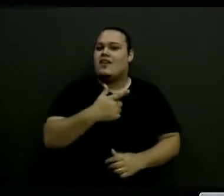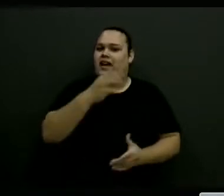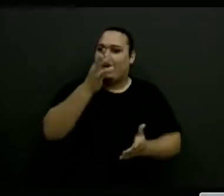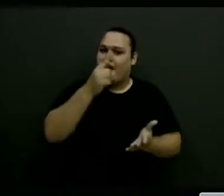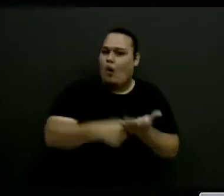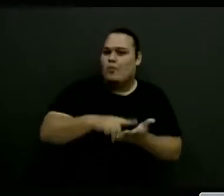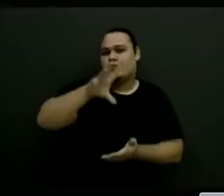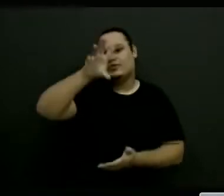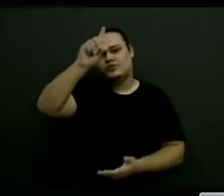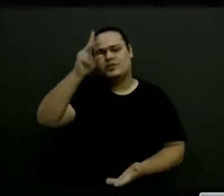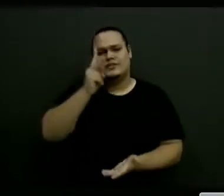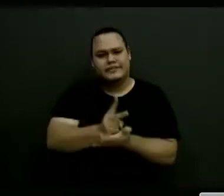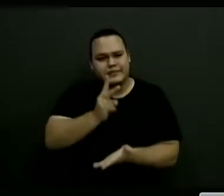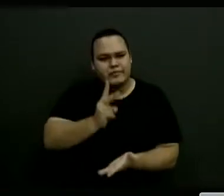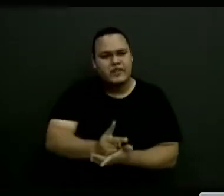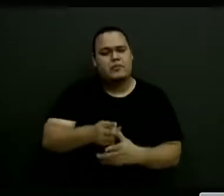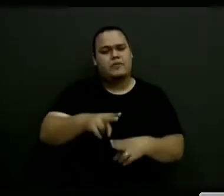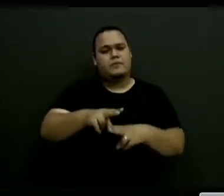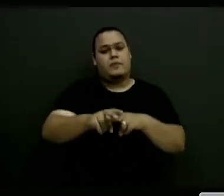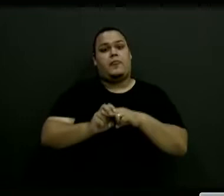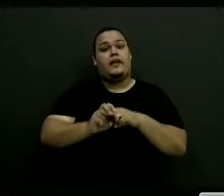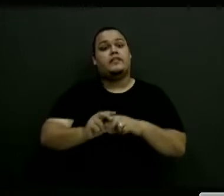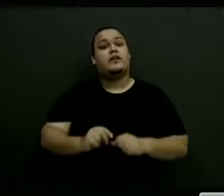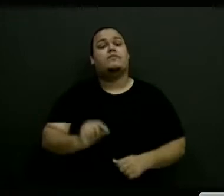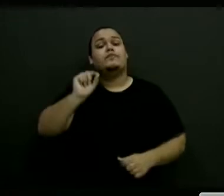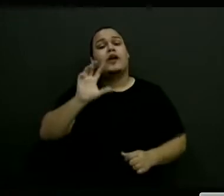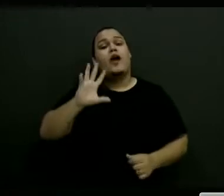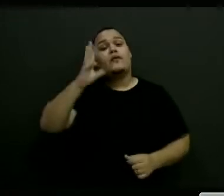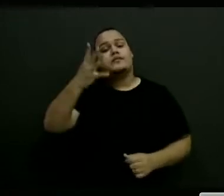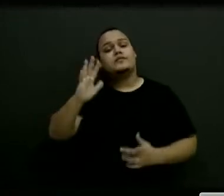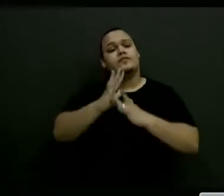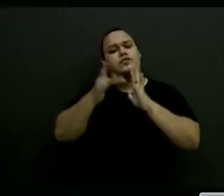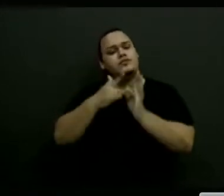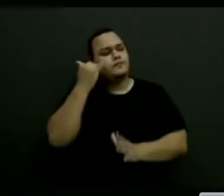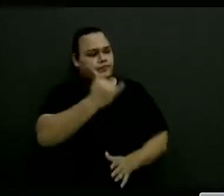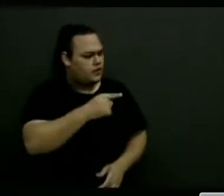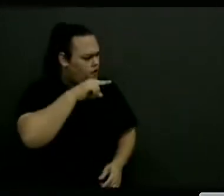comissionou como apóstolos para ir ao ministério.